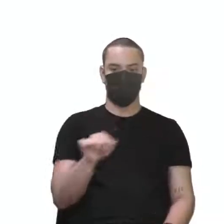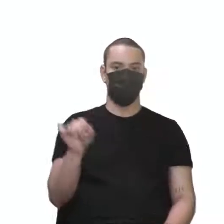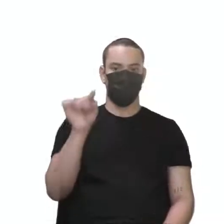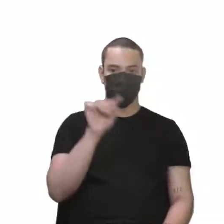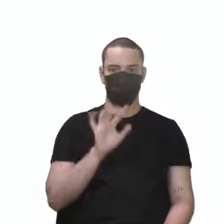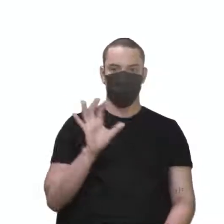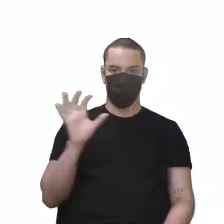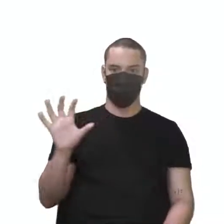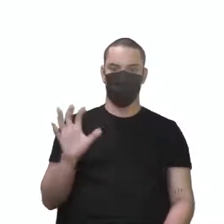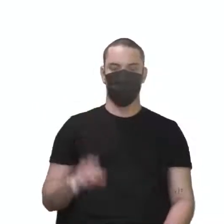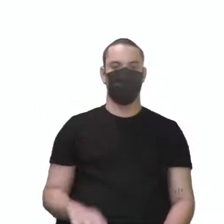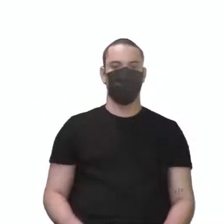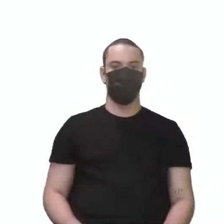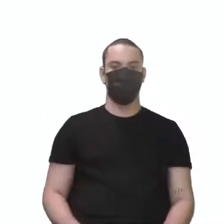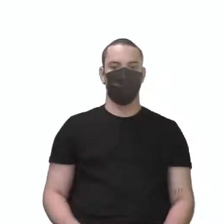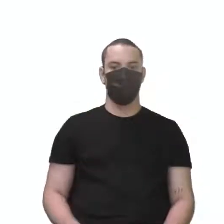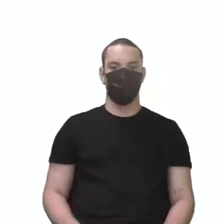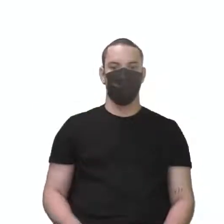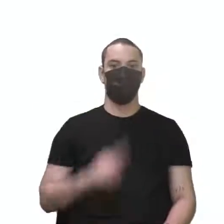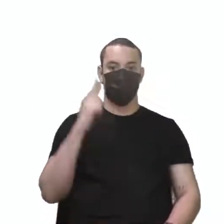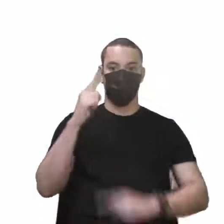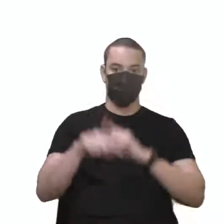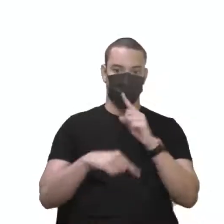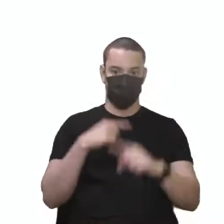mesmo. A